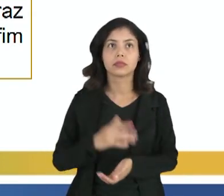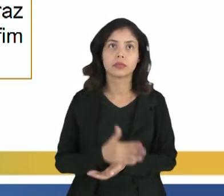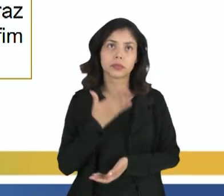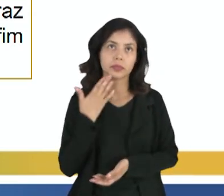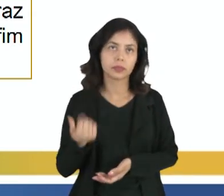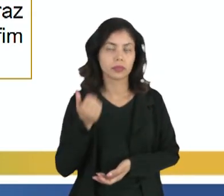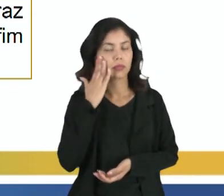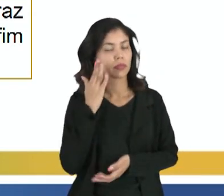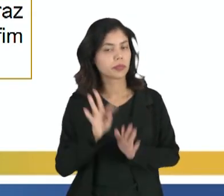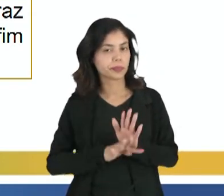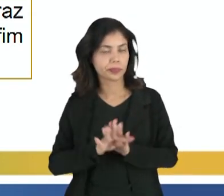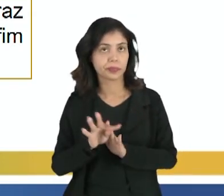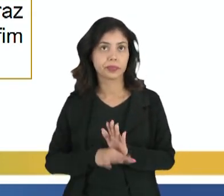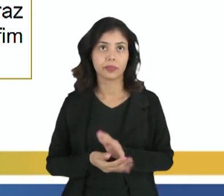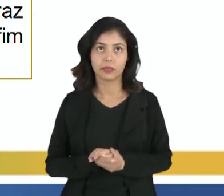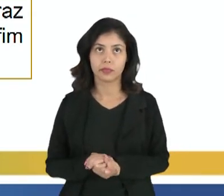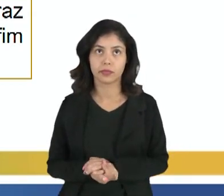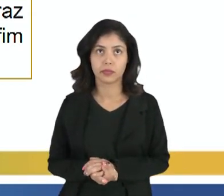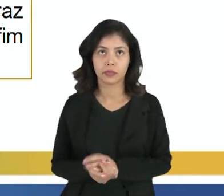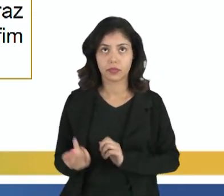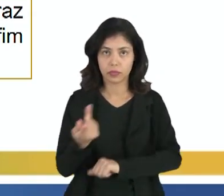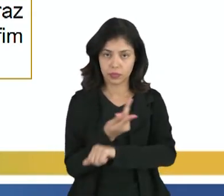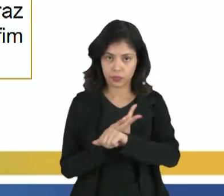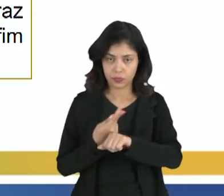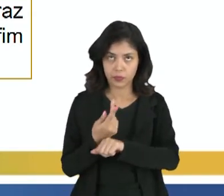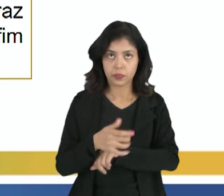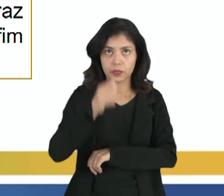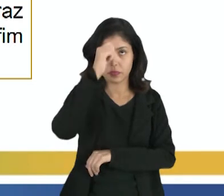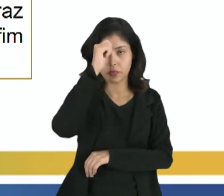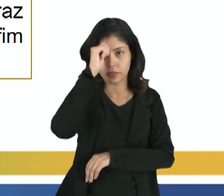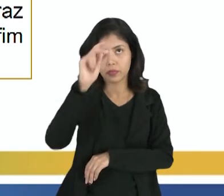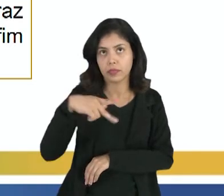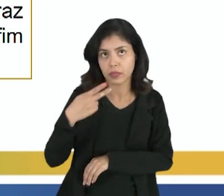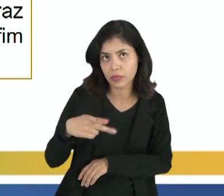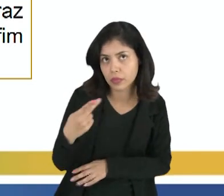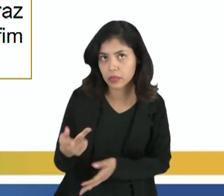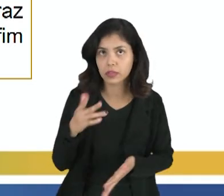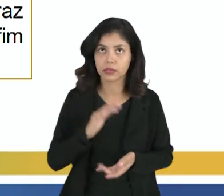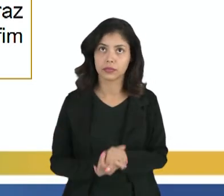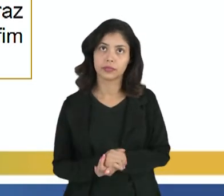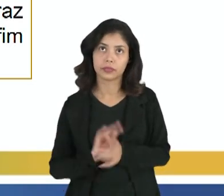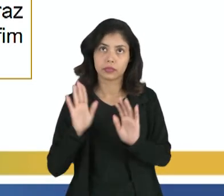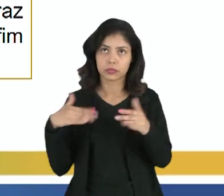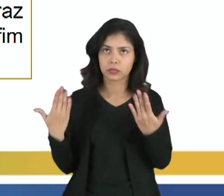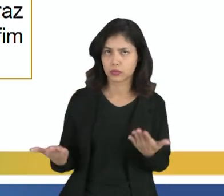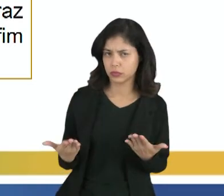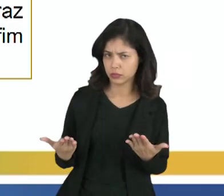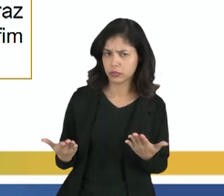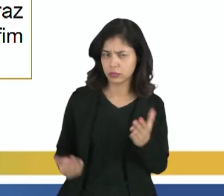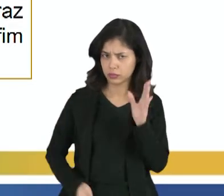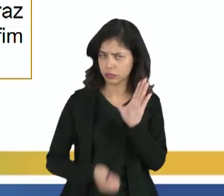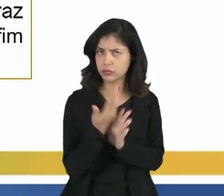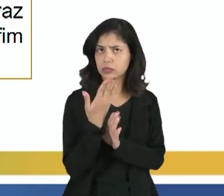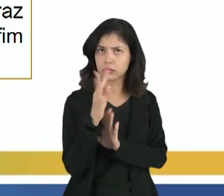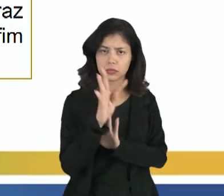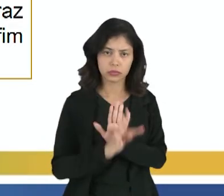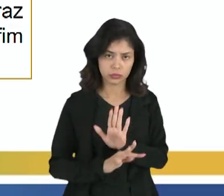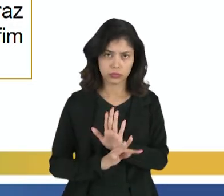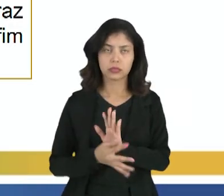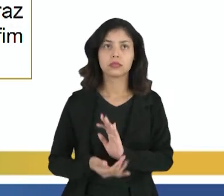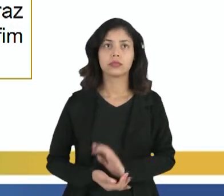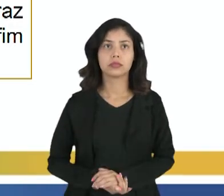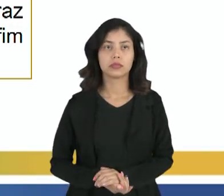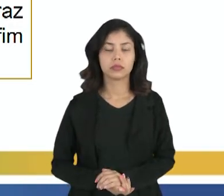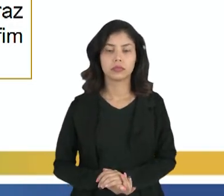para melhor compreensão do texto. Procure compreender o que o autor quis dizer, qual sua intenção